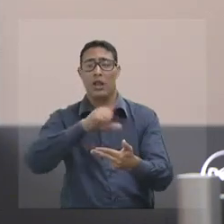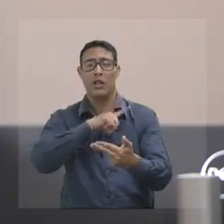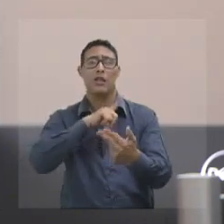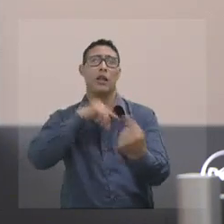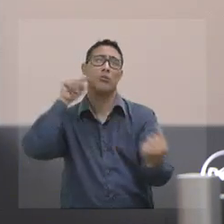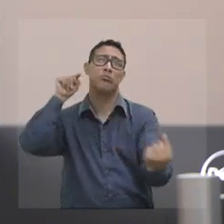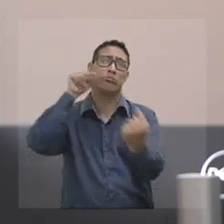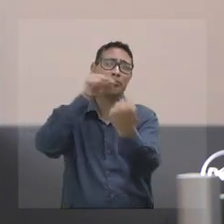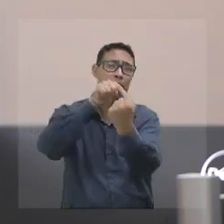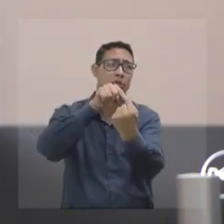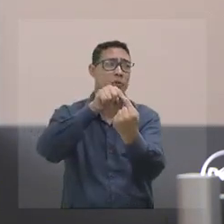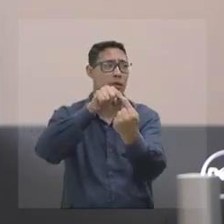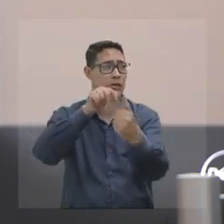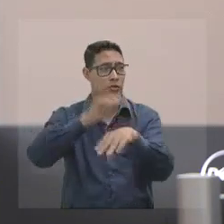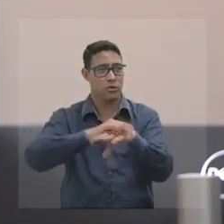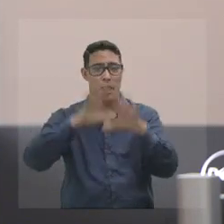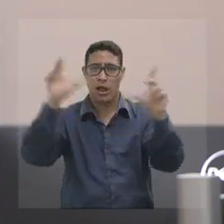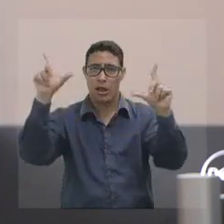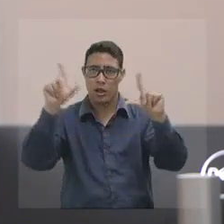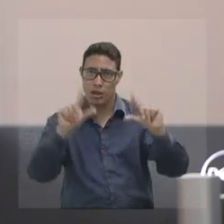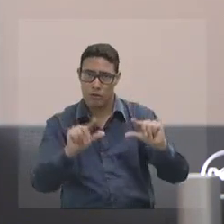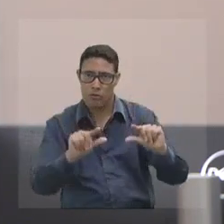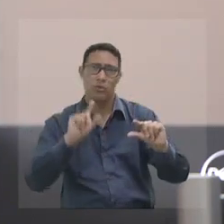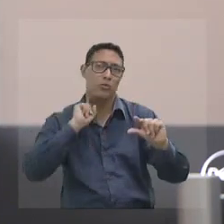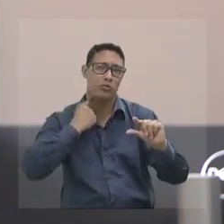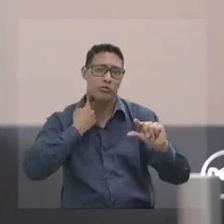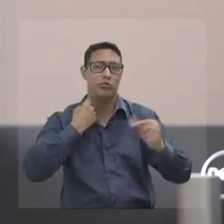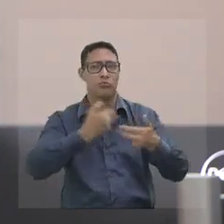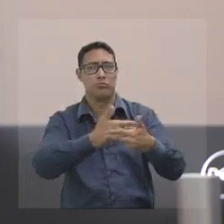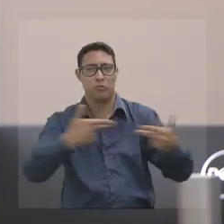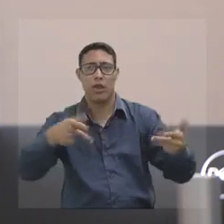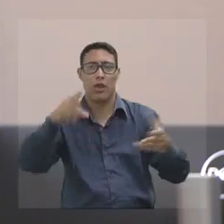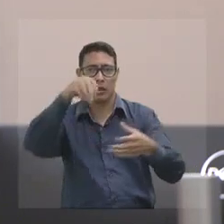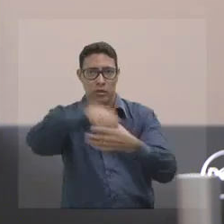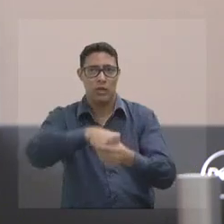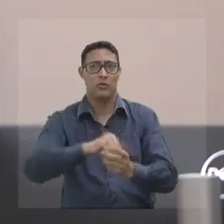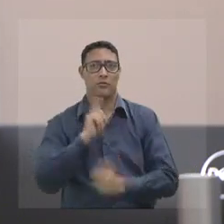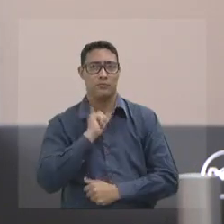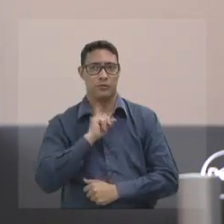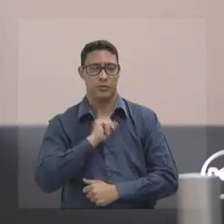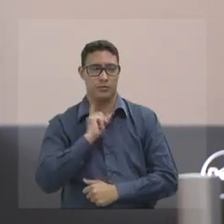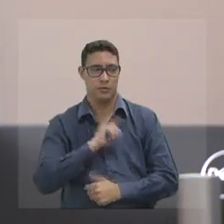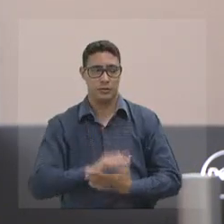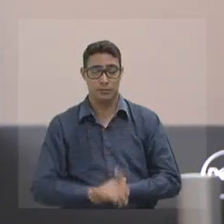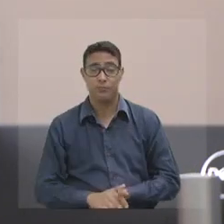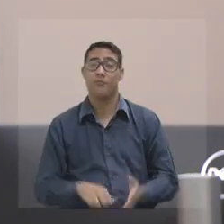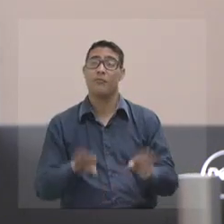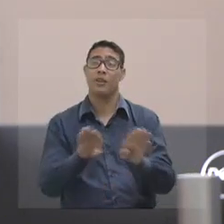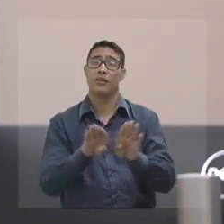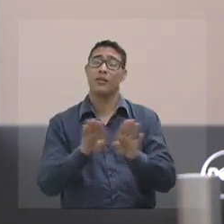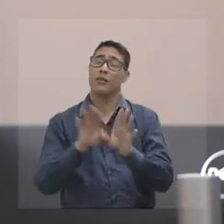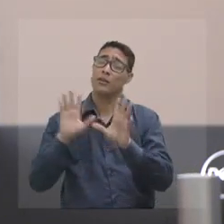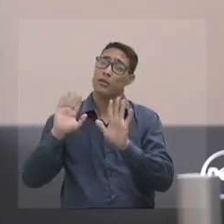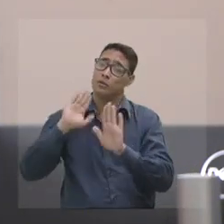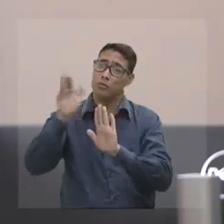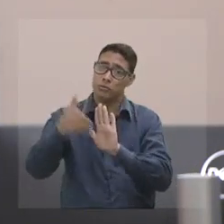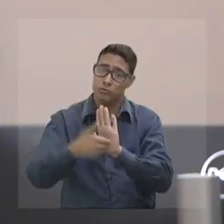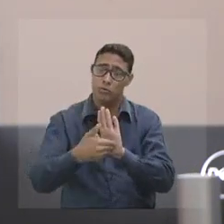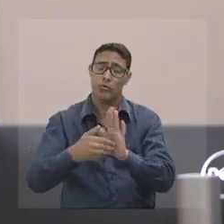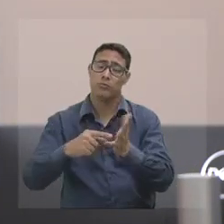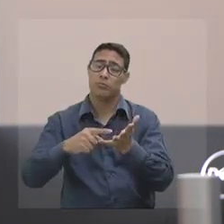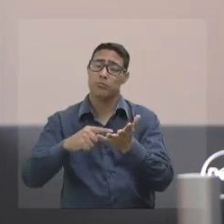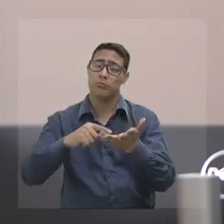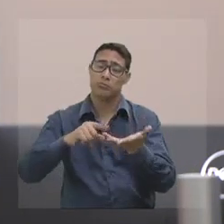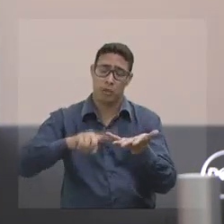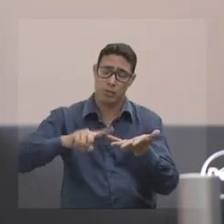impacto na redução dos lixões no estado de Minas Gerais Além disso temos trabalhado em toda a cadeia da gestão de resíduos sólidos